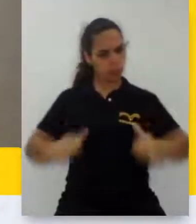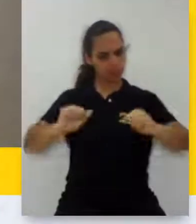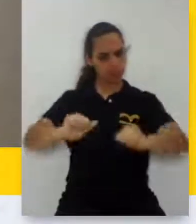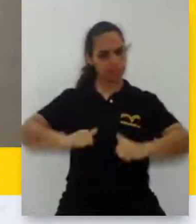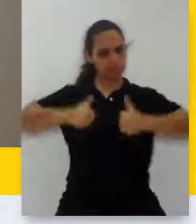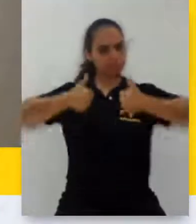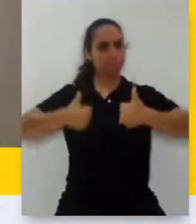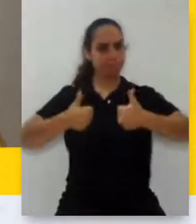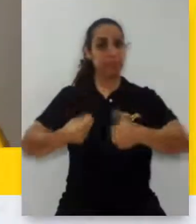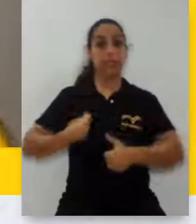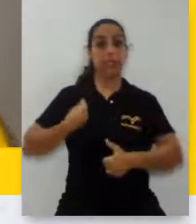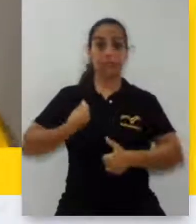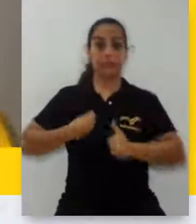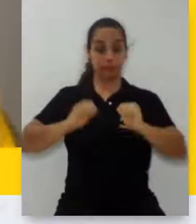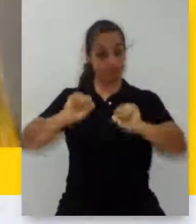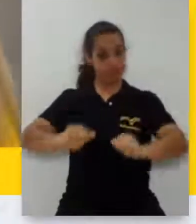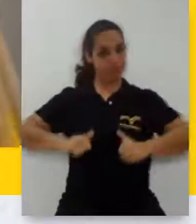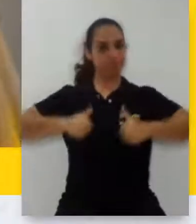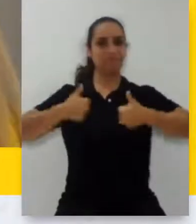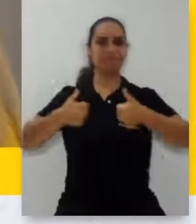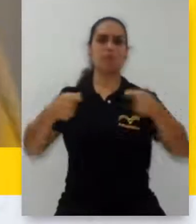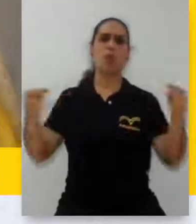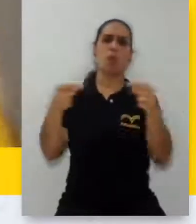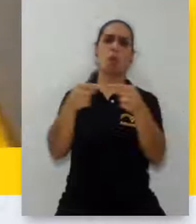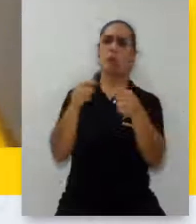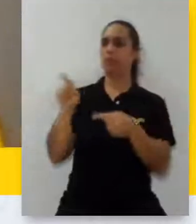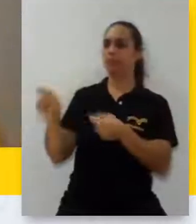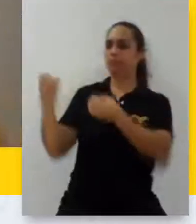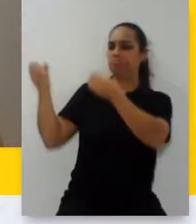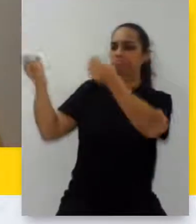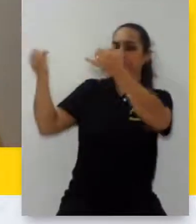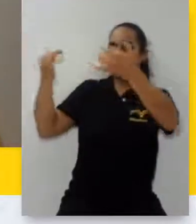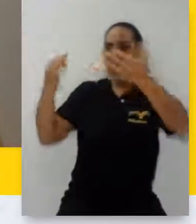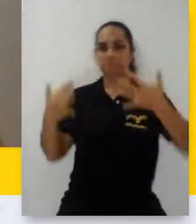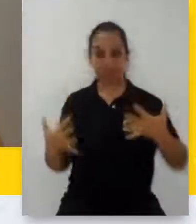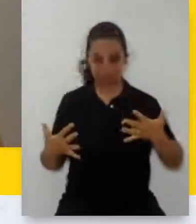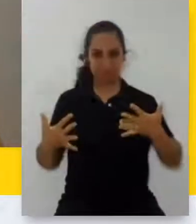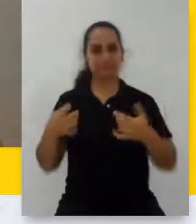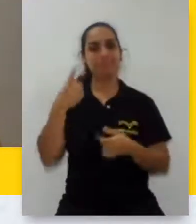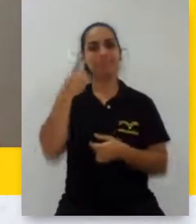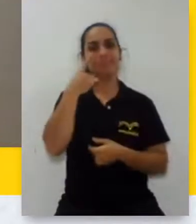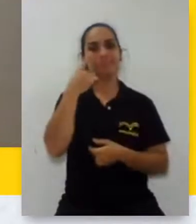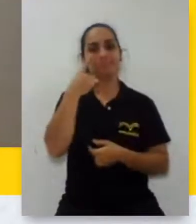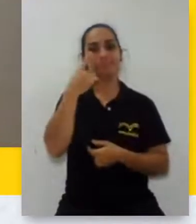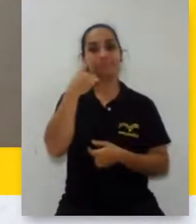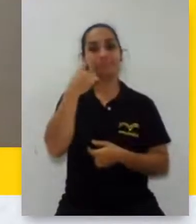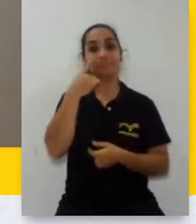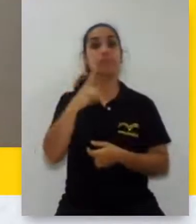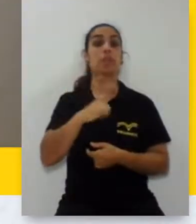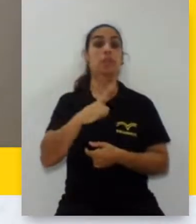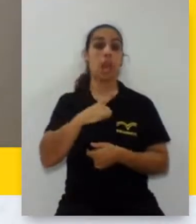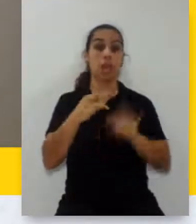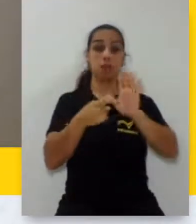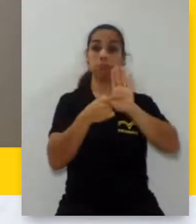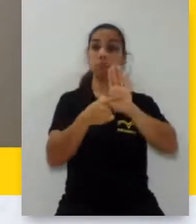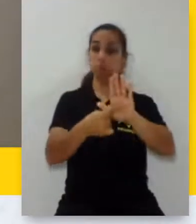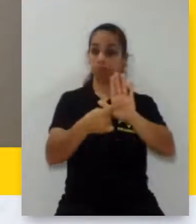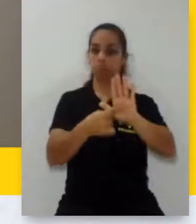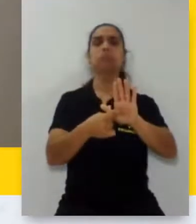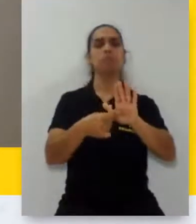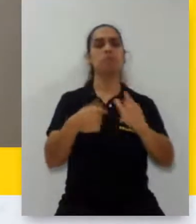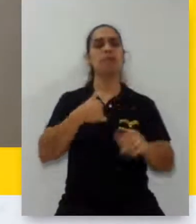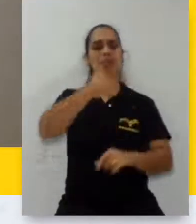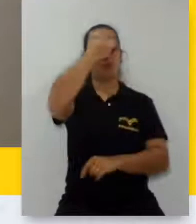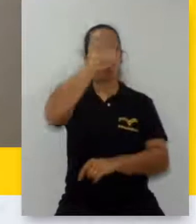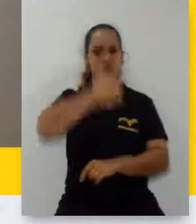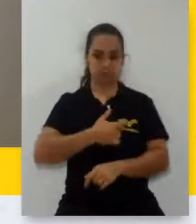temos aqui, por exemplo, eu acho que é Tina, né? Ela diz assim: eu sou hipertensa e pratico atividades físicas diariamente.